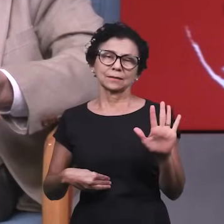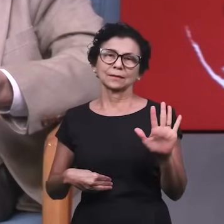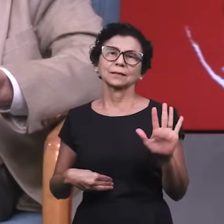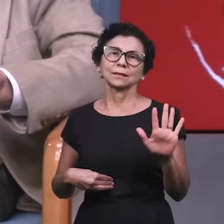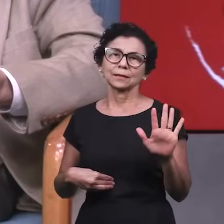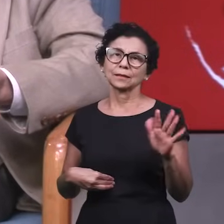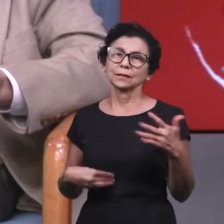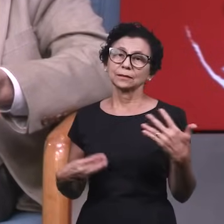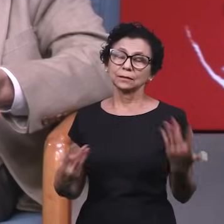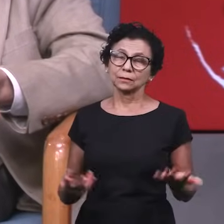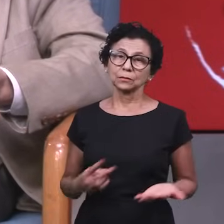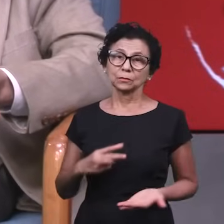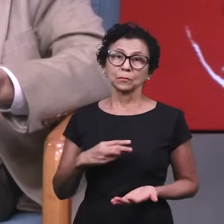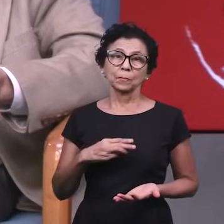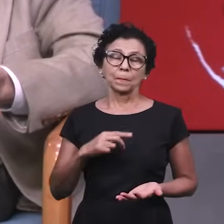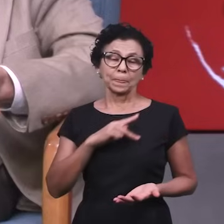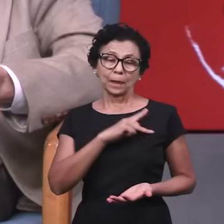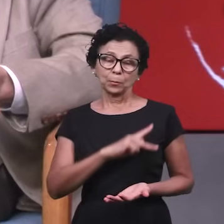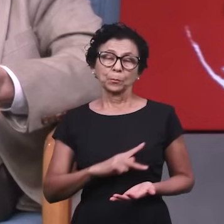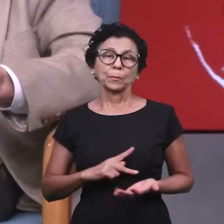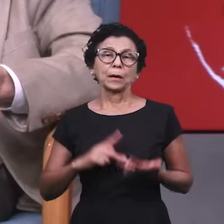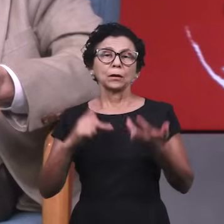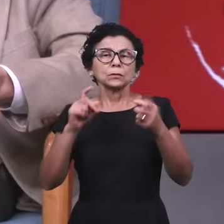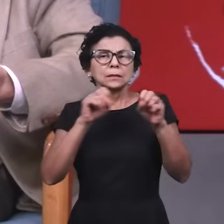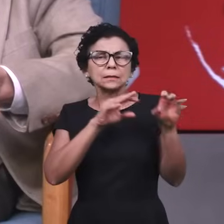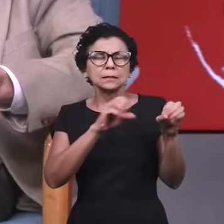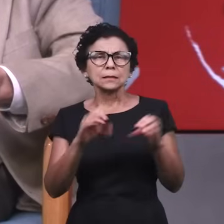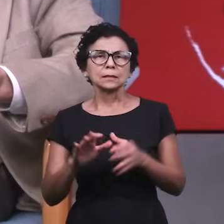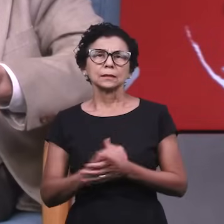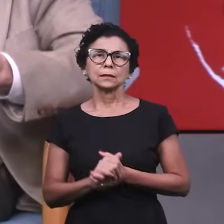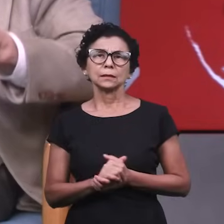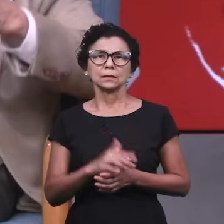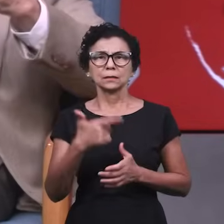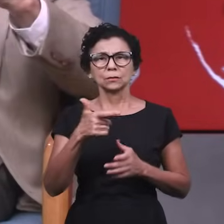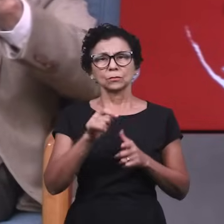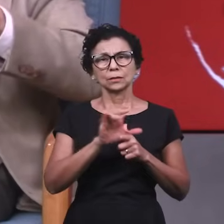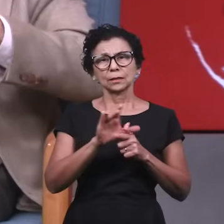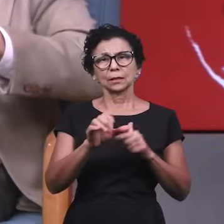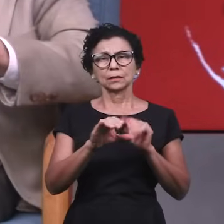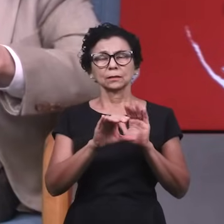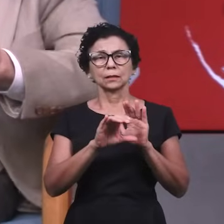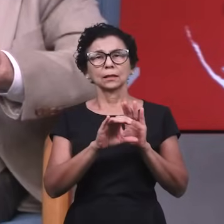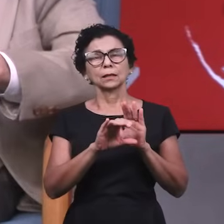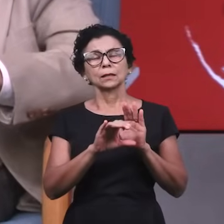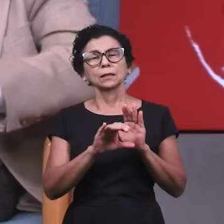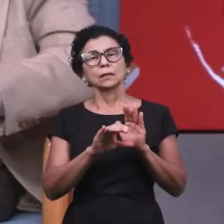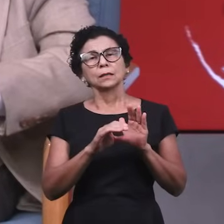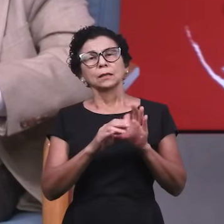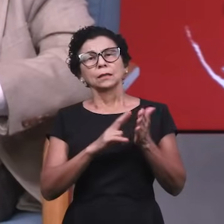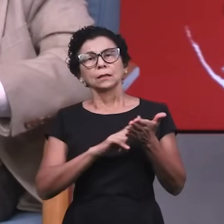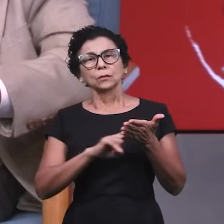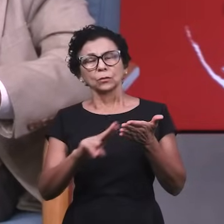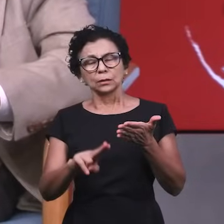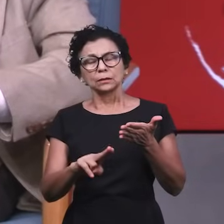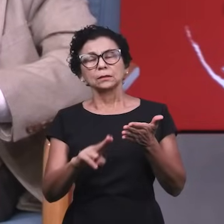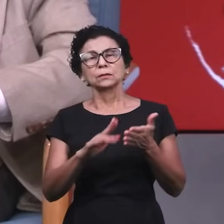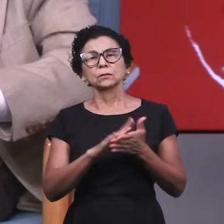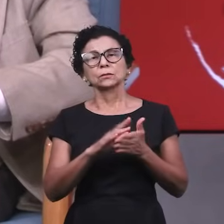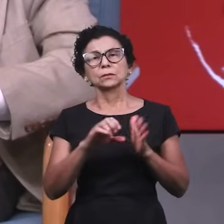quando na segunda carta aos Coríntios, no capítulo 3, verso 6, quando ele diz que o nosso